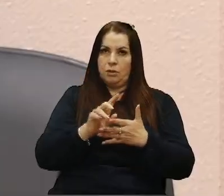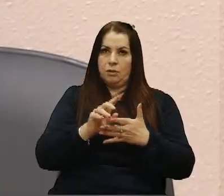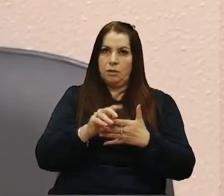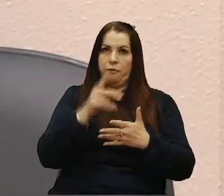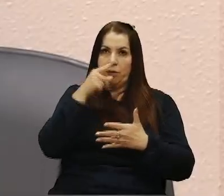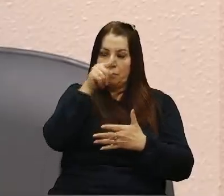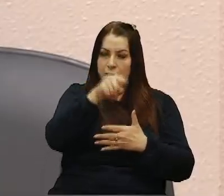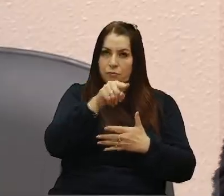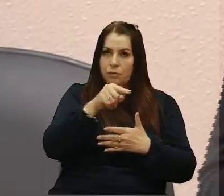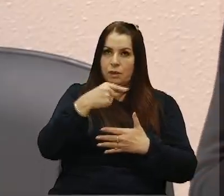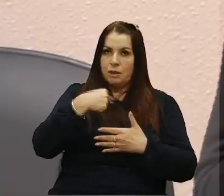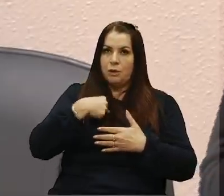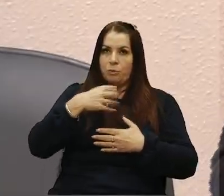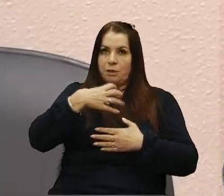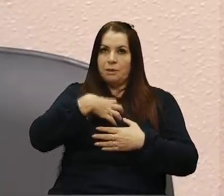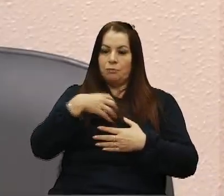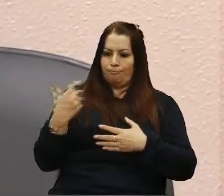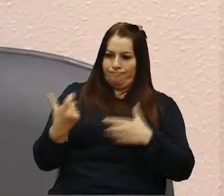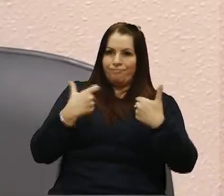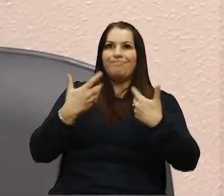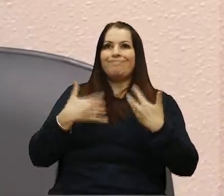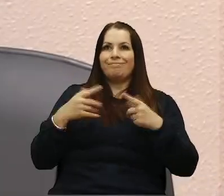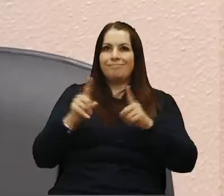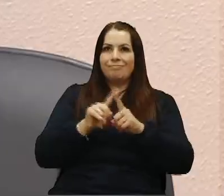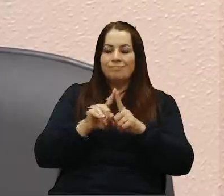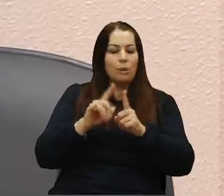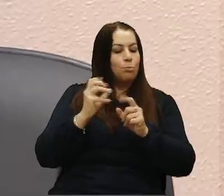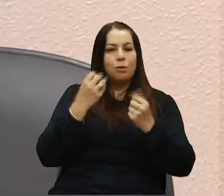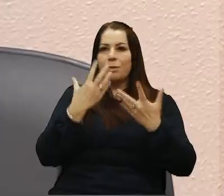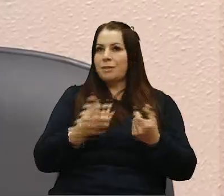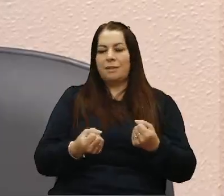dirigindo à senhora, eu me sinto atacada. Nós não podemos